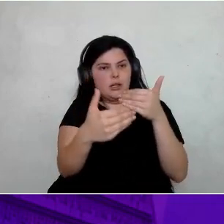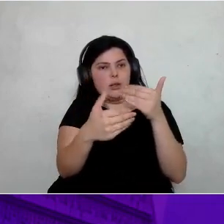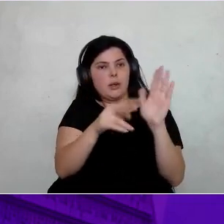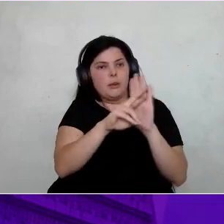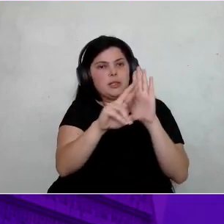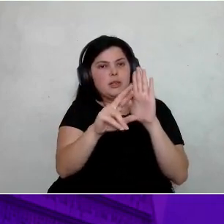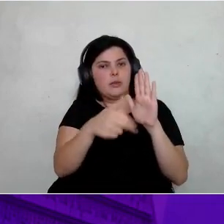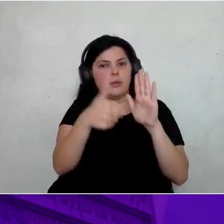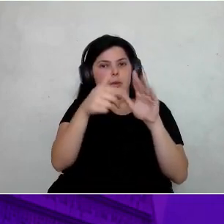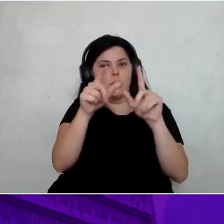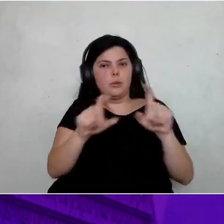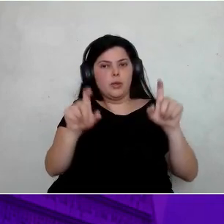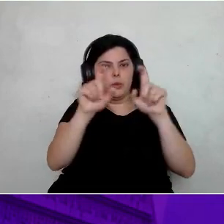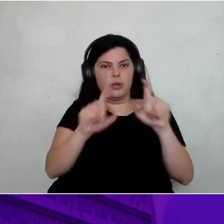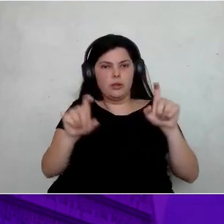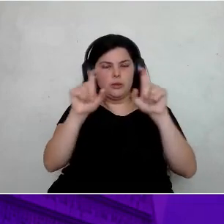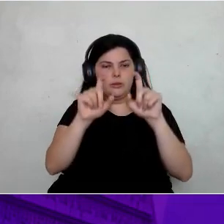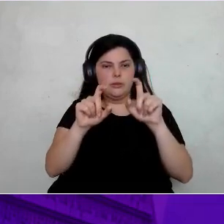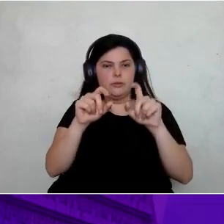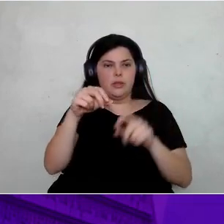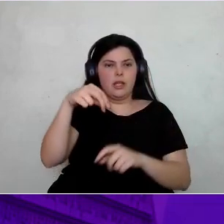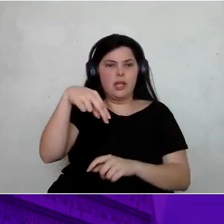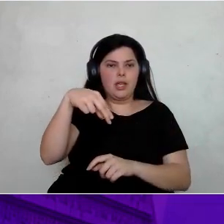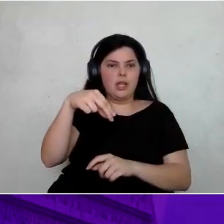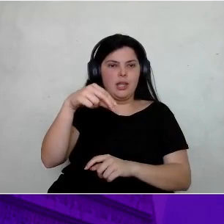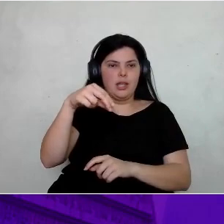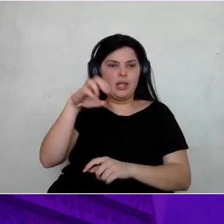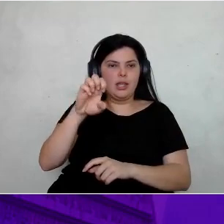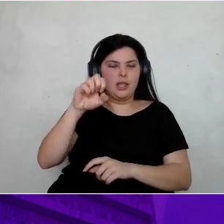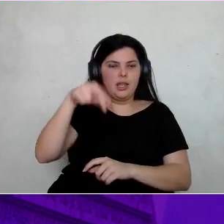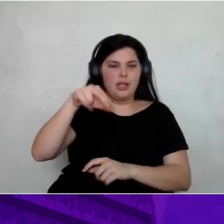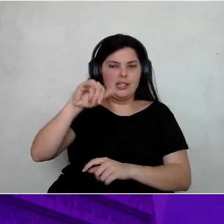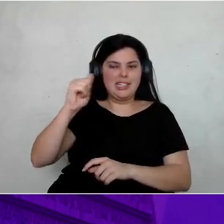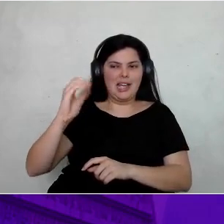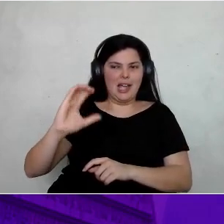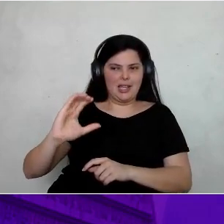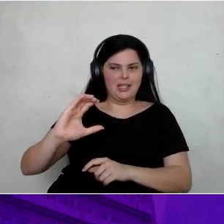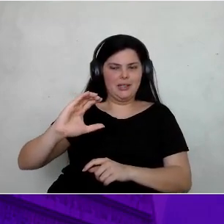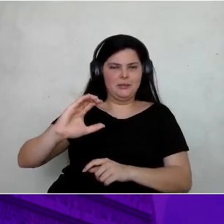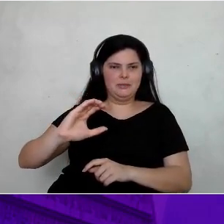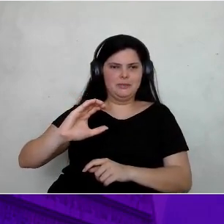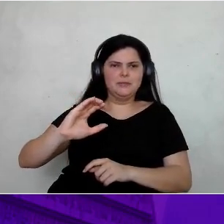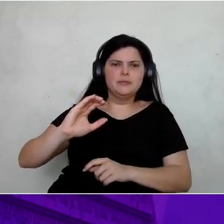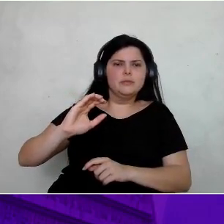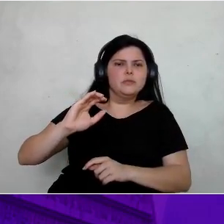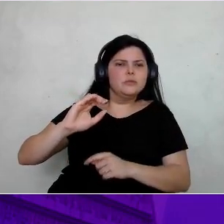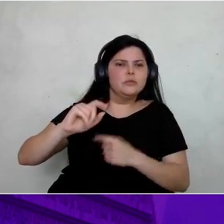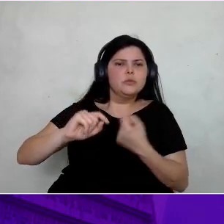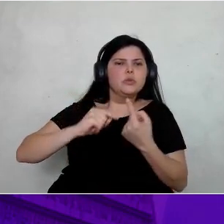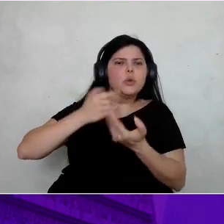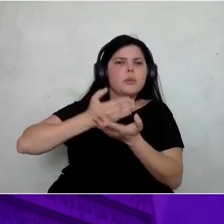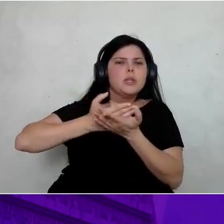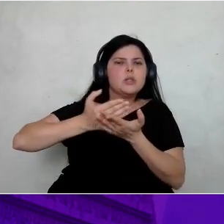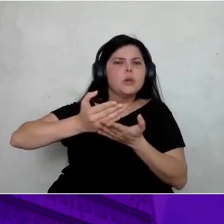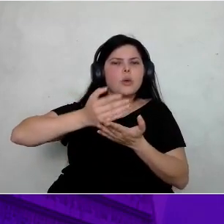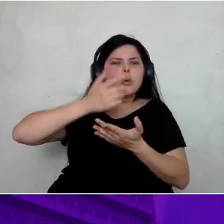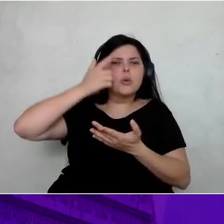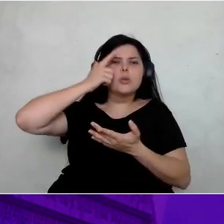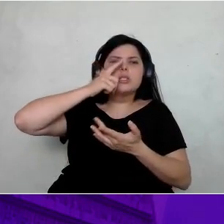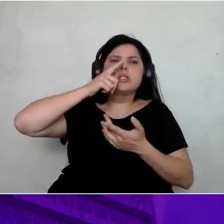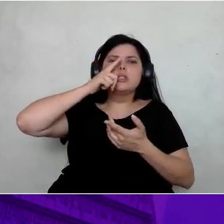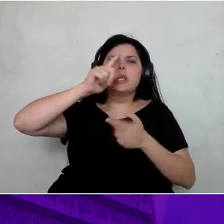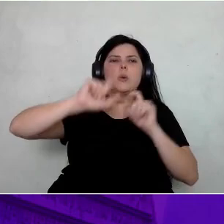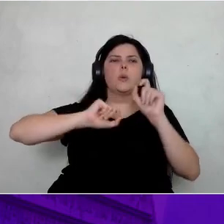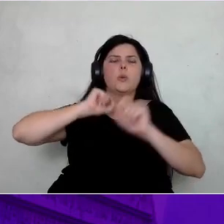computador, o ENIAC, né? Então, o ENIAC ele veio nesse sentido de a gente conseguir